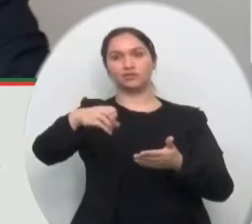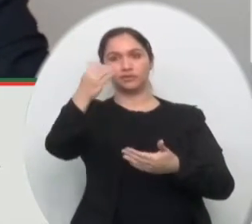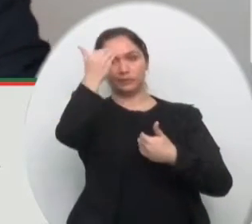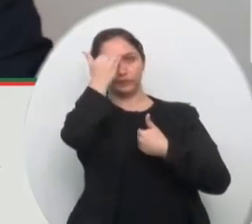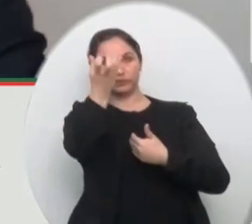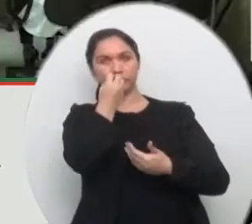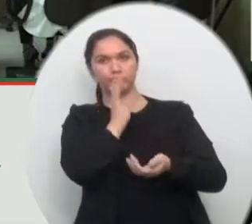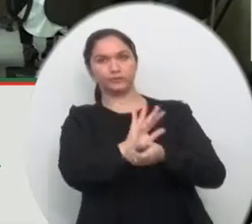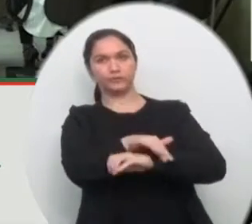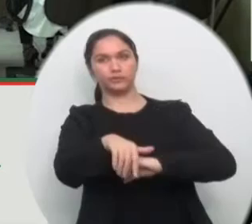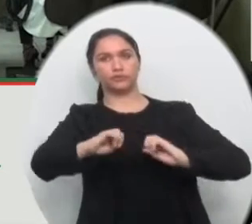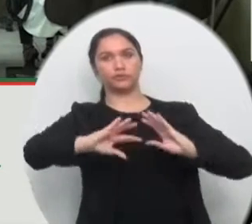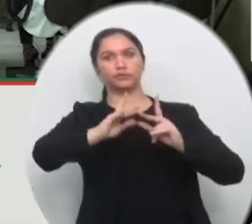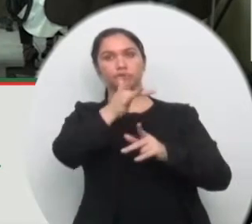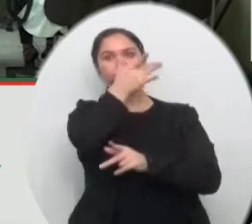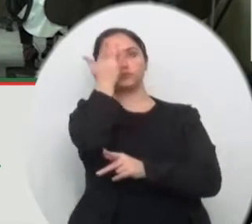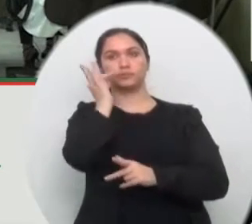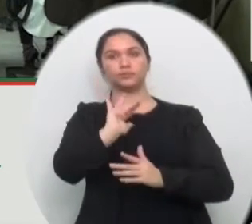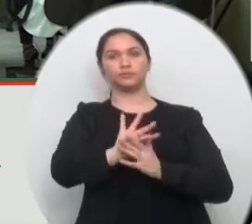e boa noite a todos.